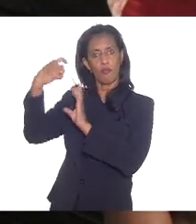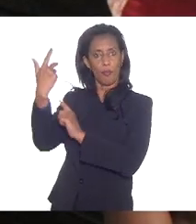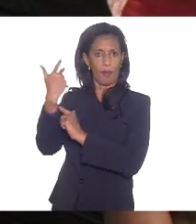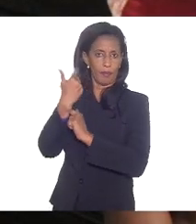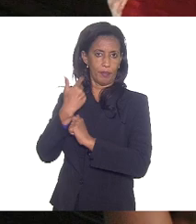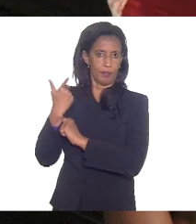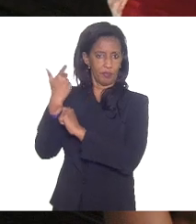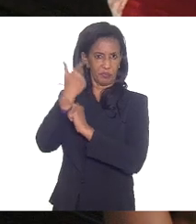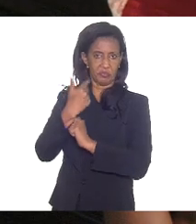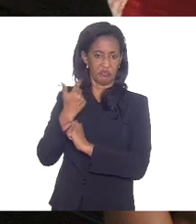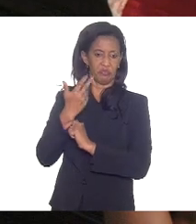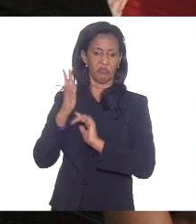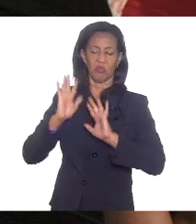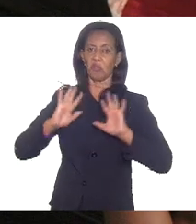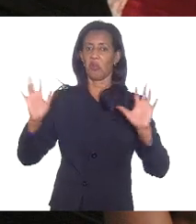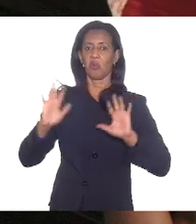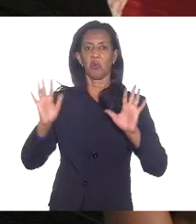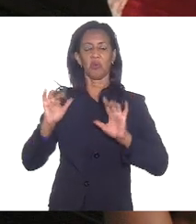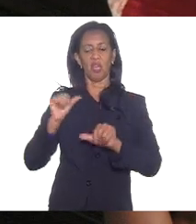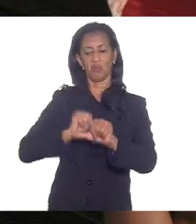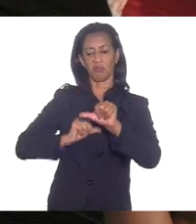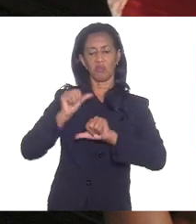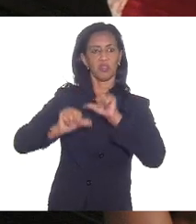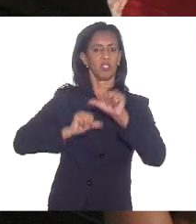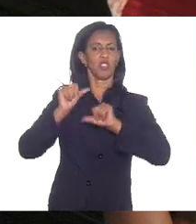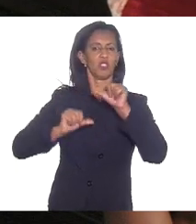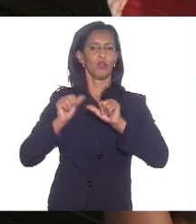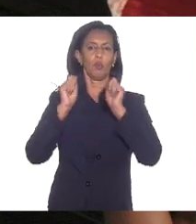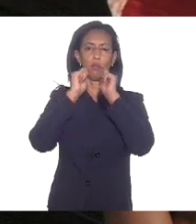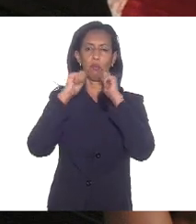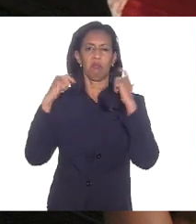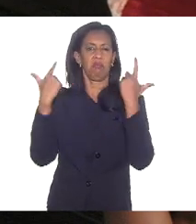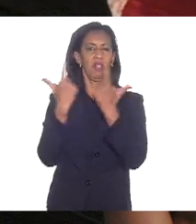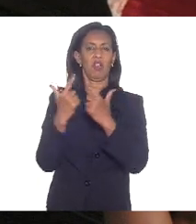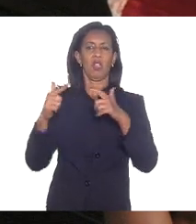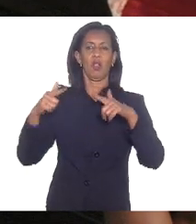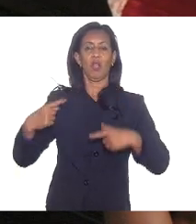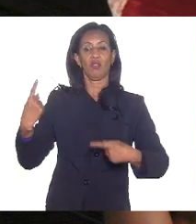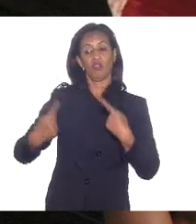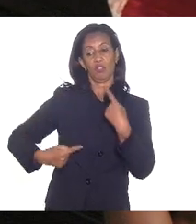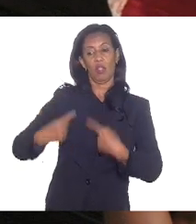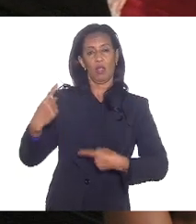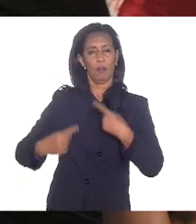quero transformar ele num espaço de rinha. O parlamento é o espaço do debate. A gente